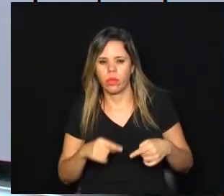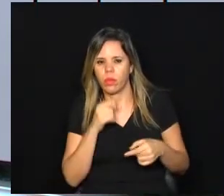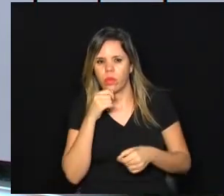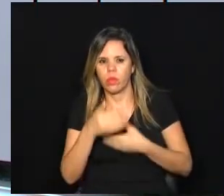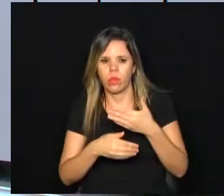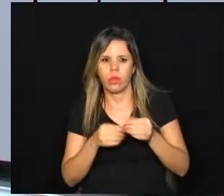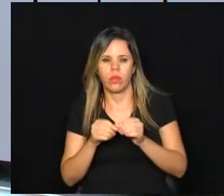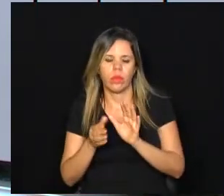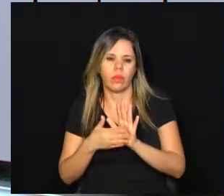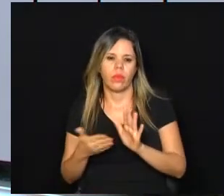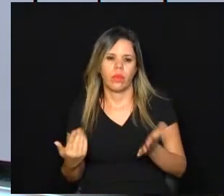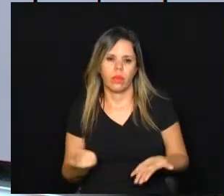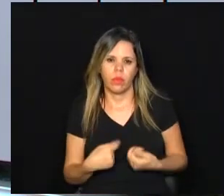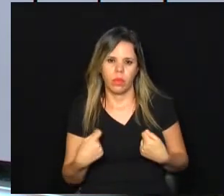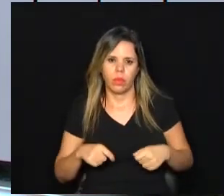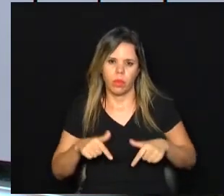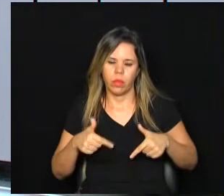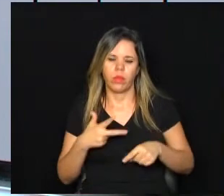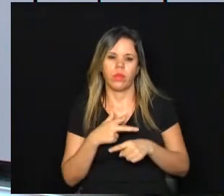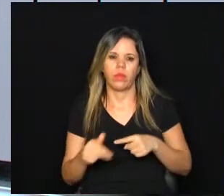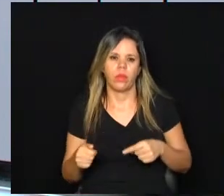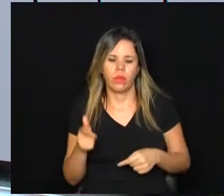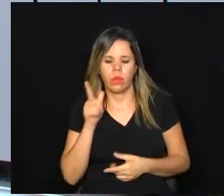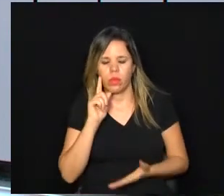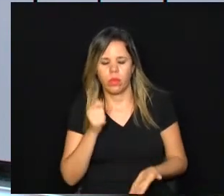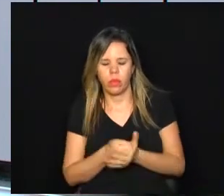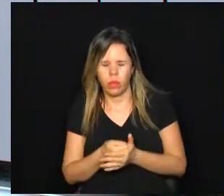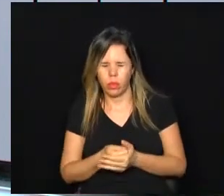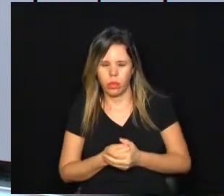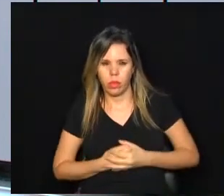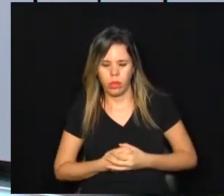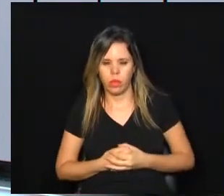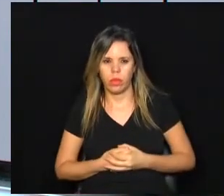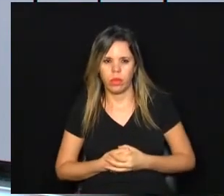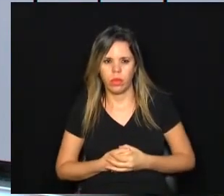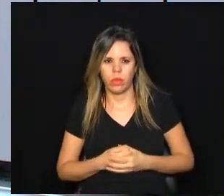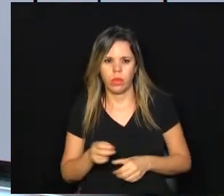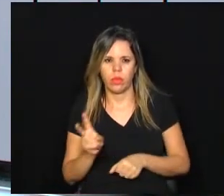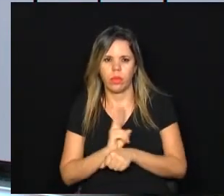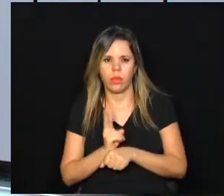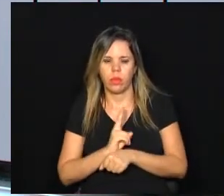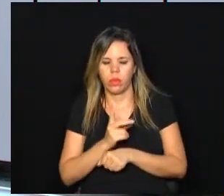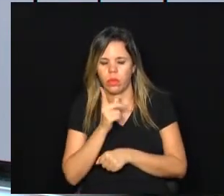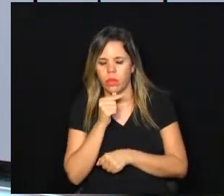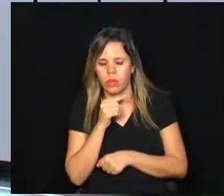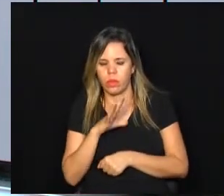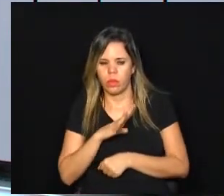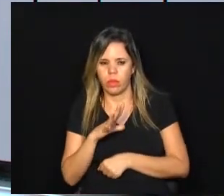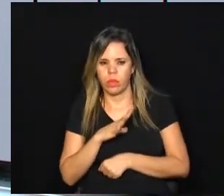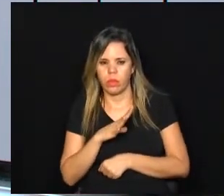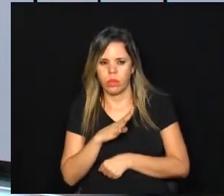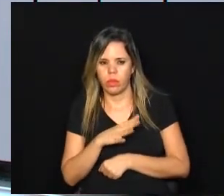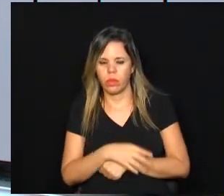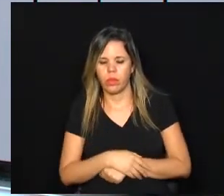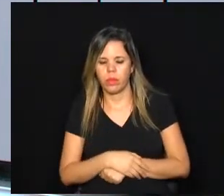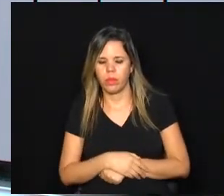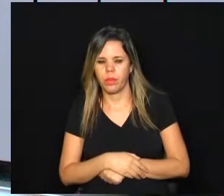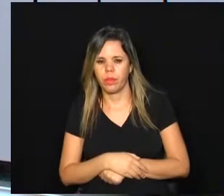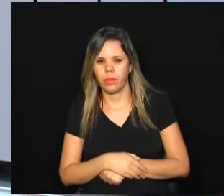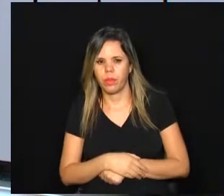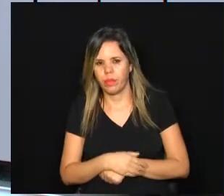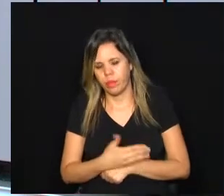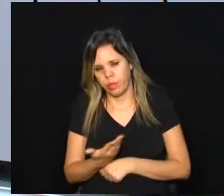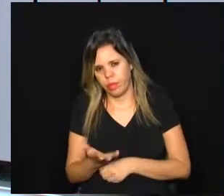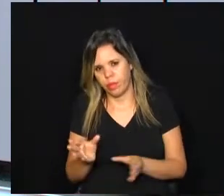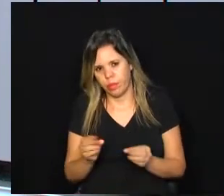colocados e a gente precisa superá-los para garantir a chamada segurança hídrica, né, para a nossa cidade. É